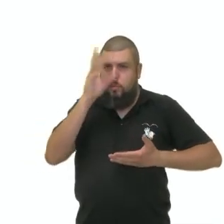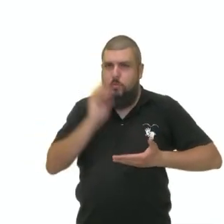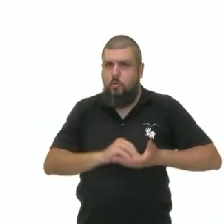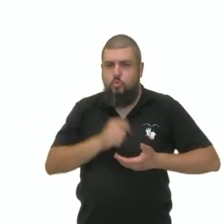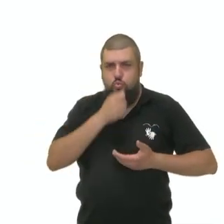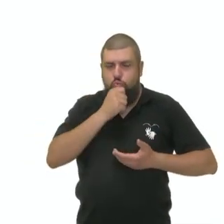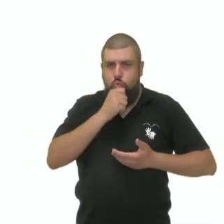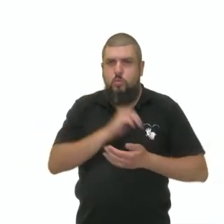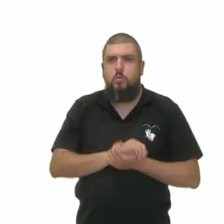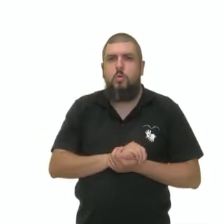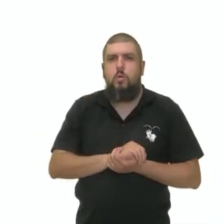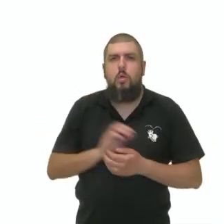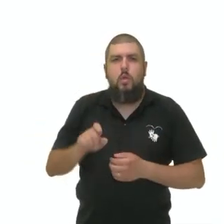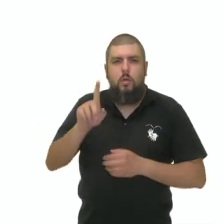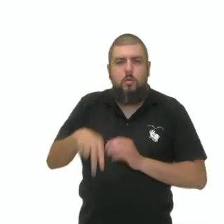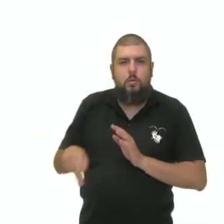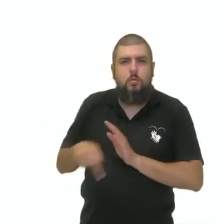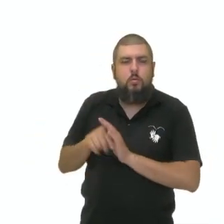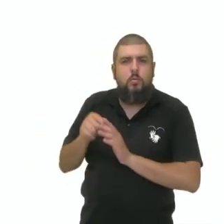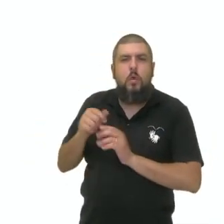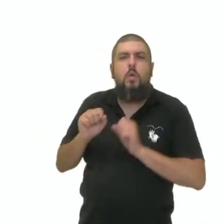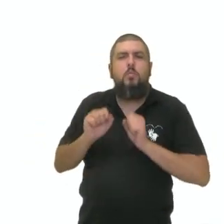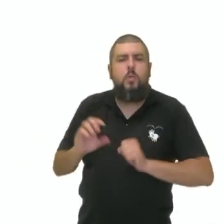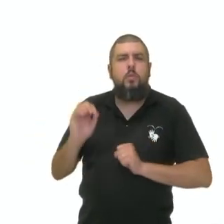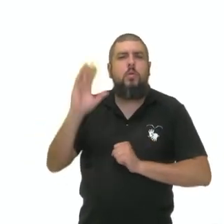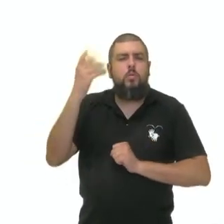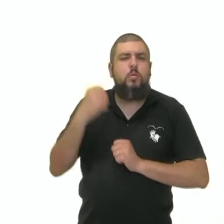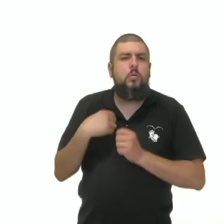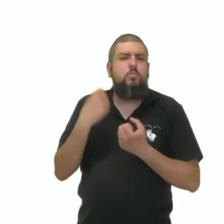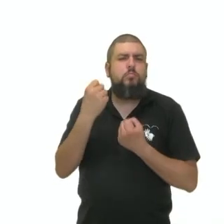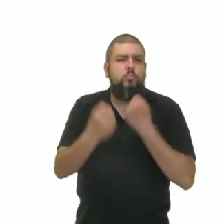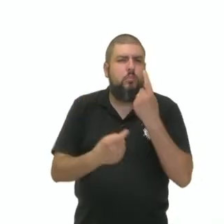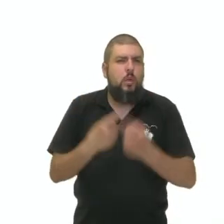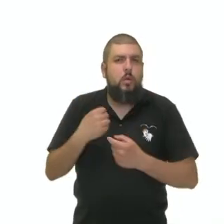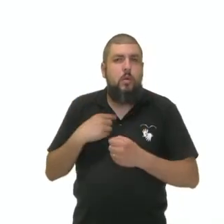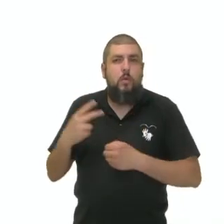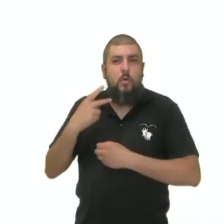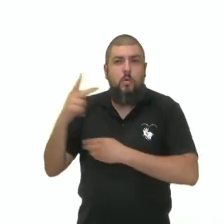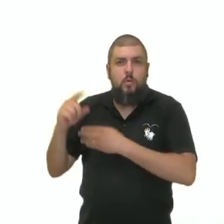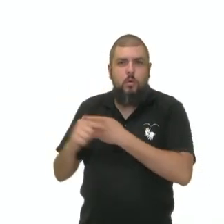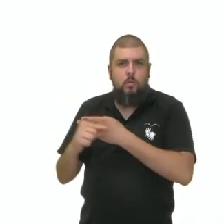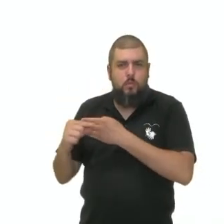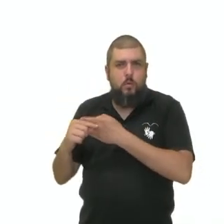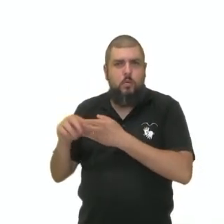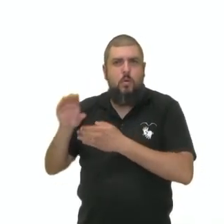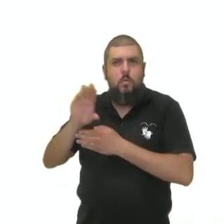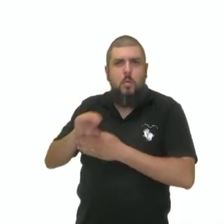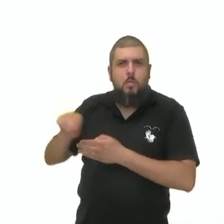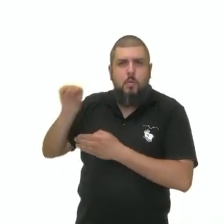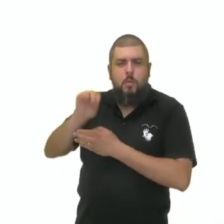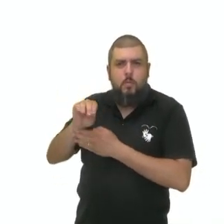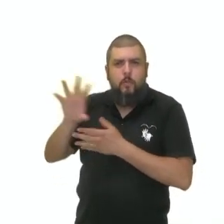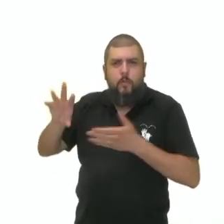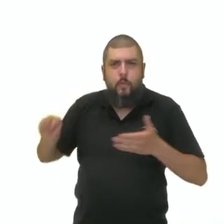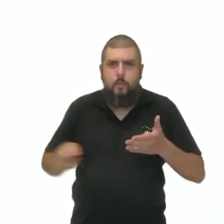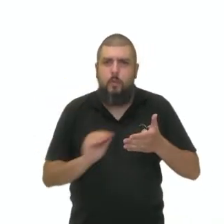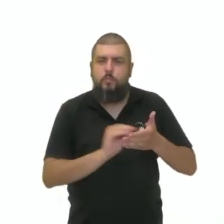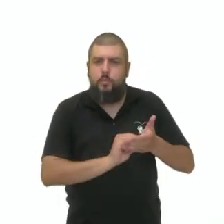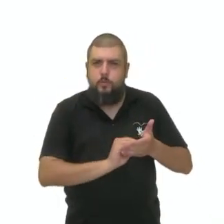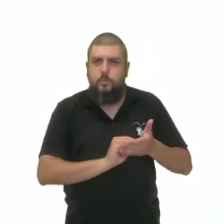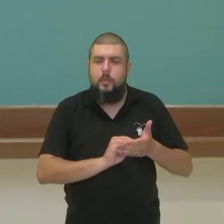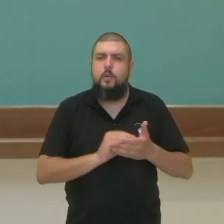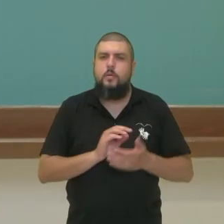que se tenha um resumo da obra e, eventualmente, pode ocorrer citações como no